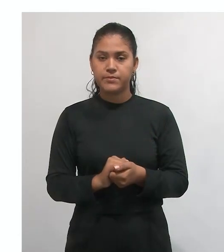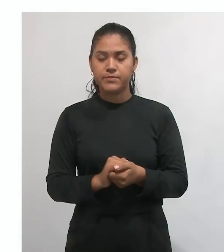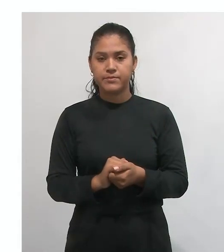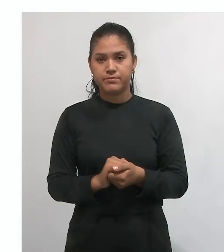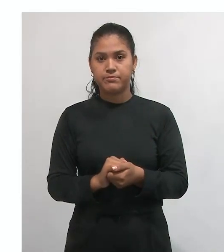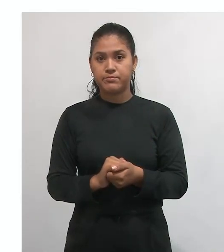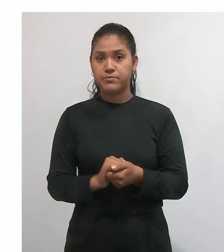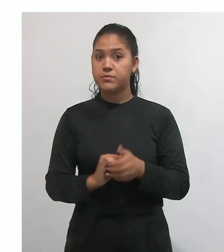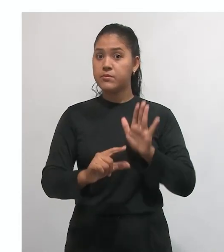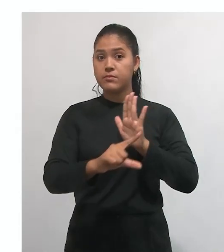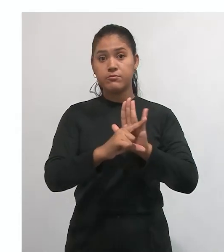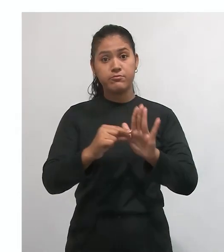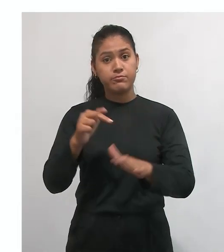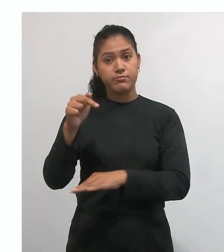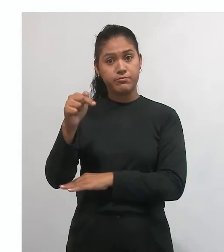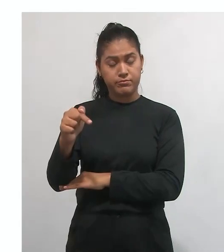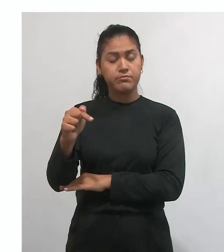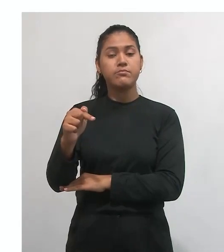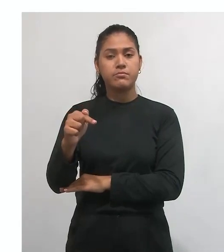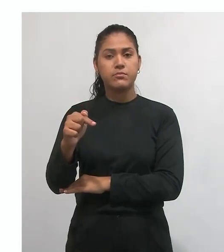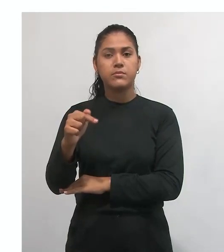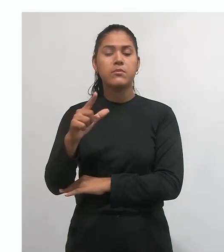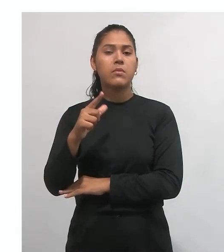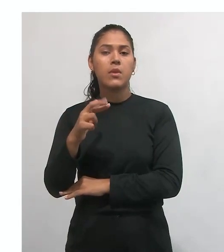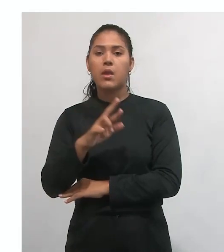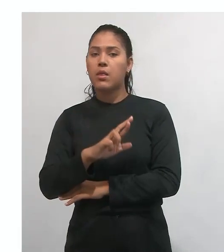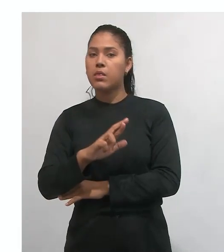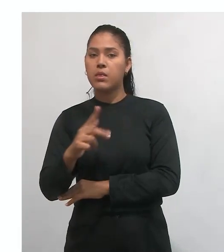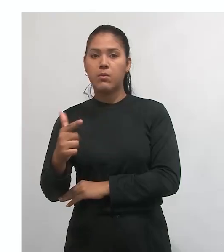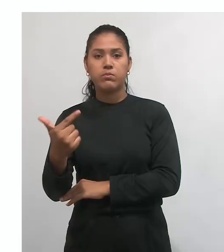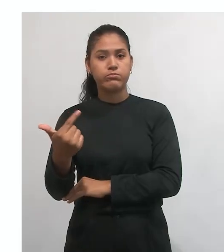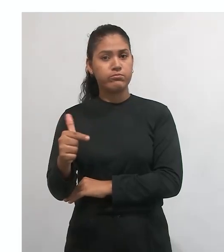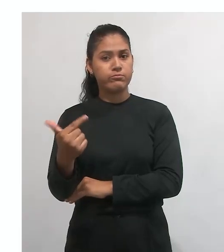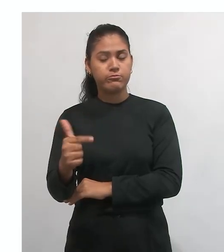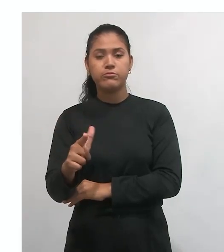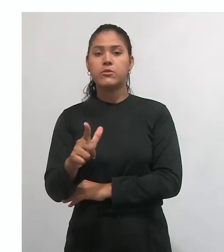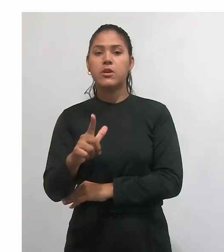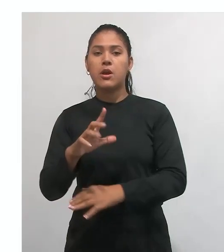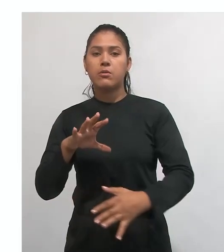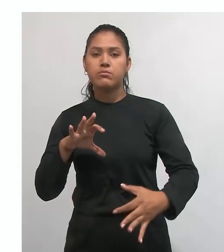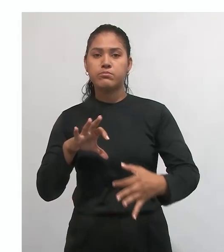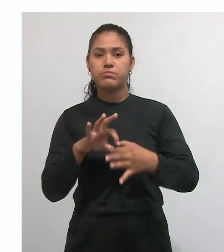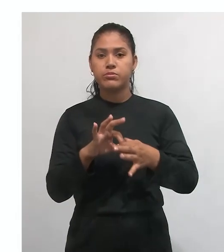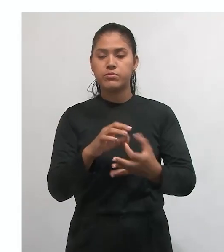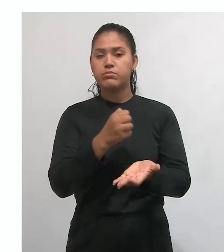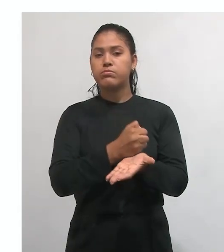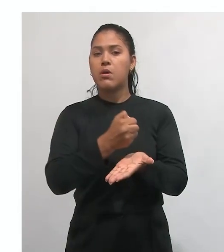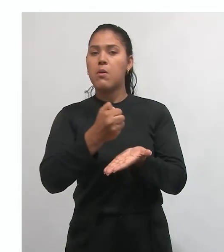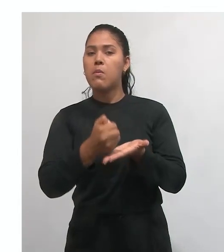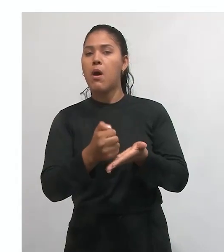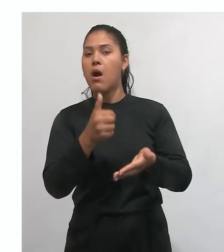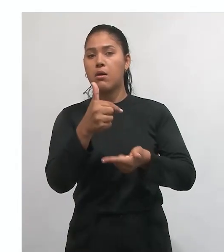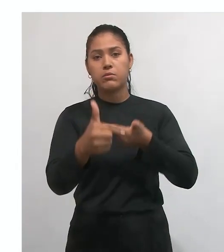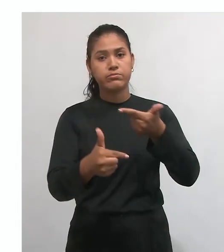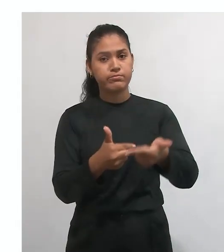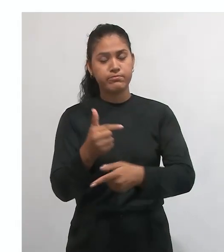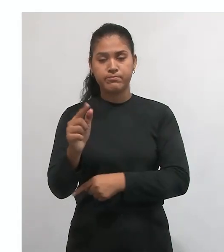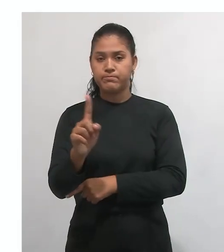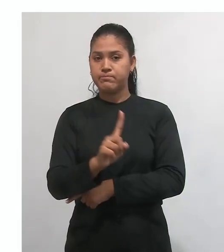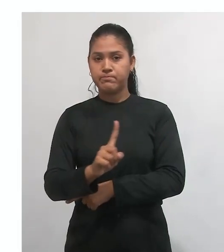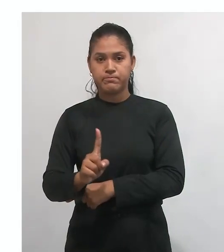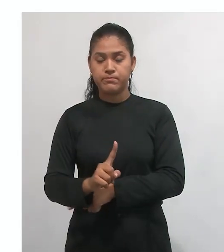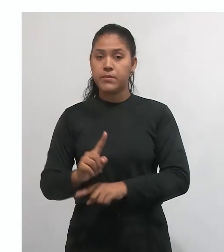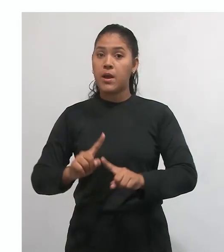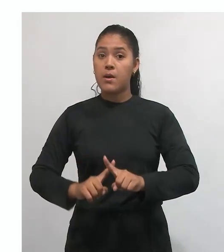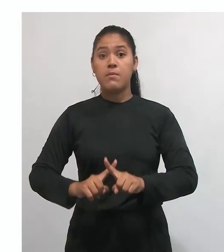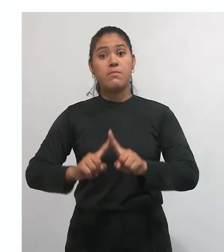no 7º artigo que o estágio ele não cria vínculo empregatício de qualquer natureza para o